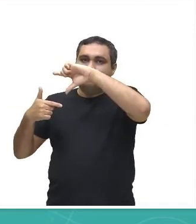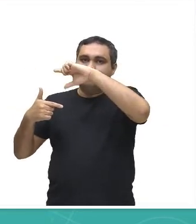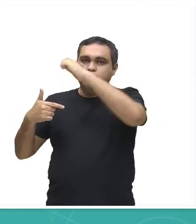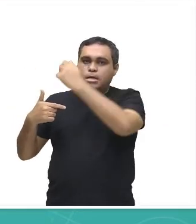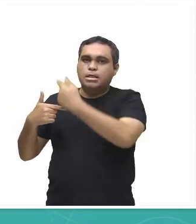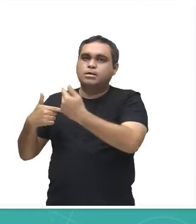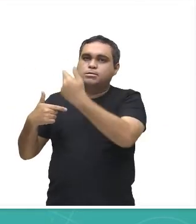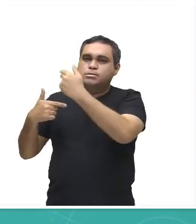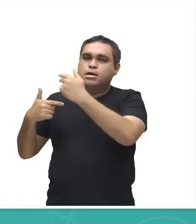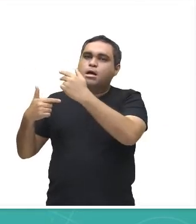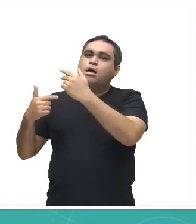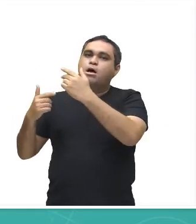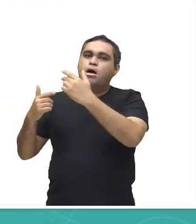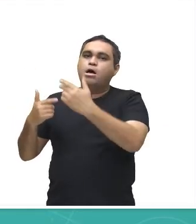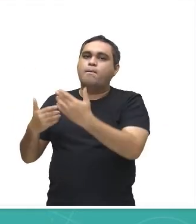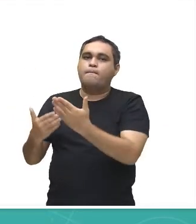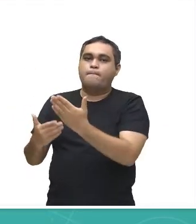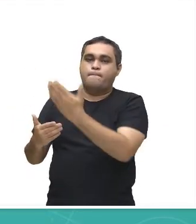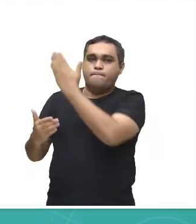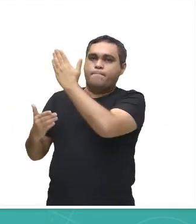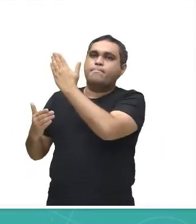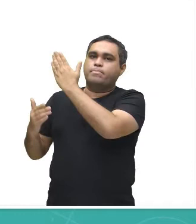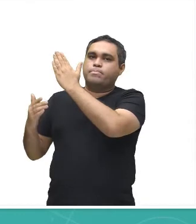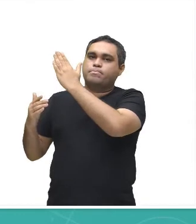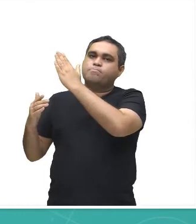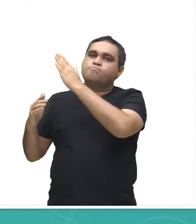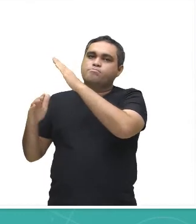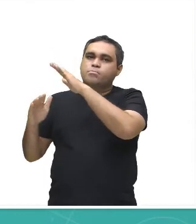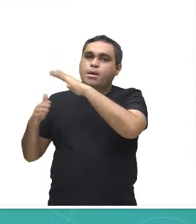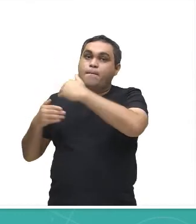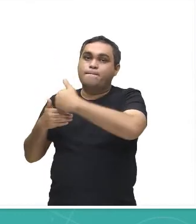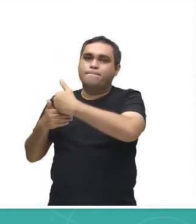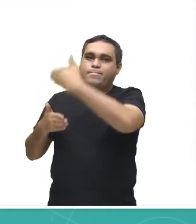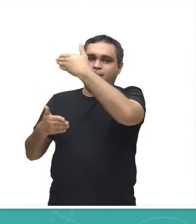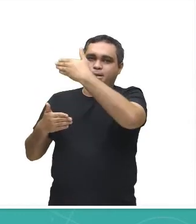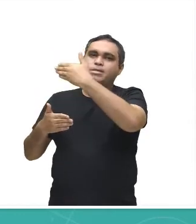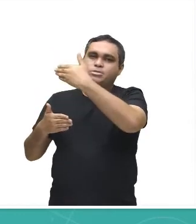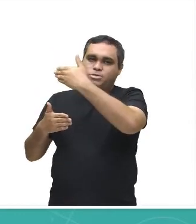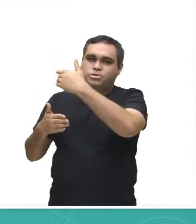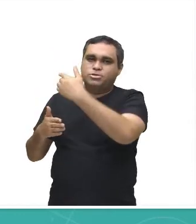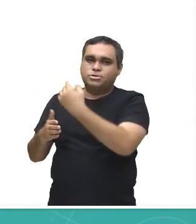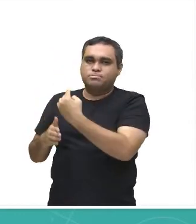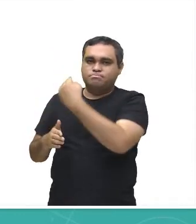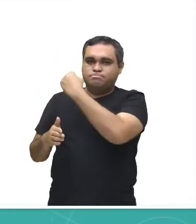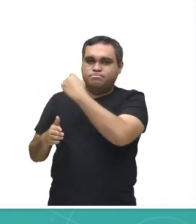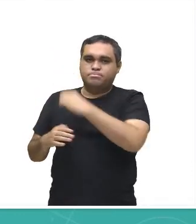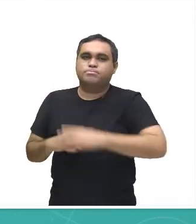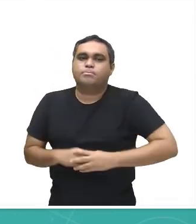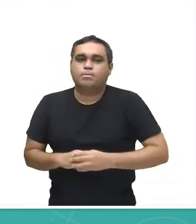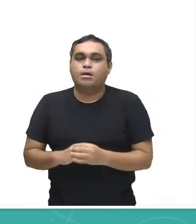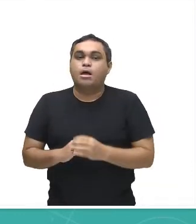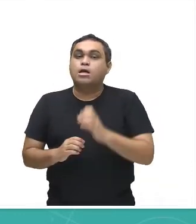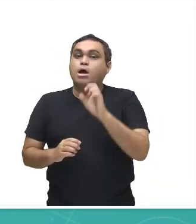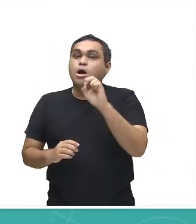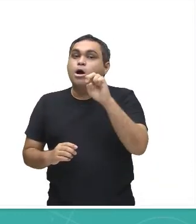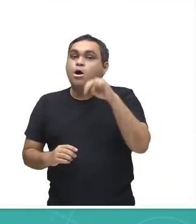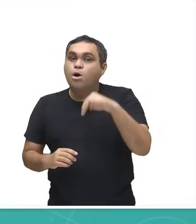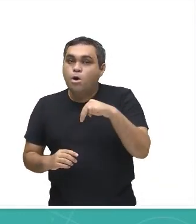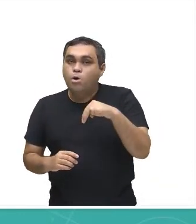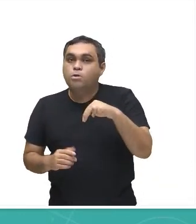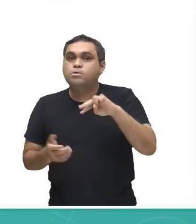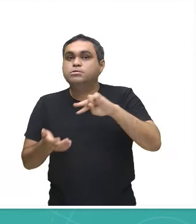Essa preposition aí, on, né, indica na, ok? Então, quando eu quero